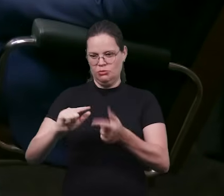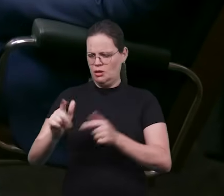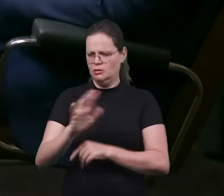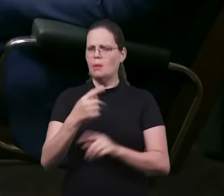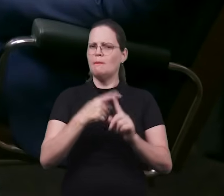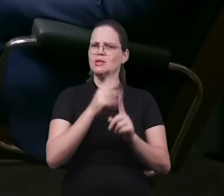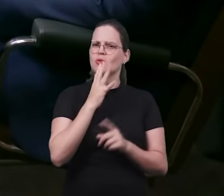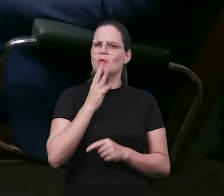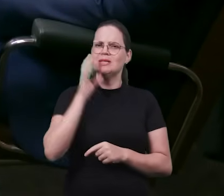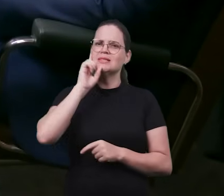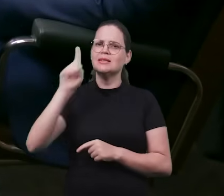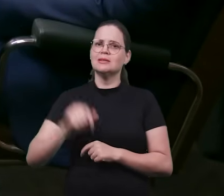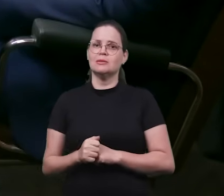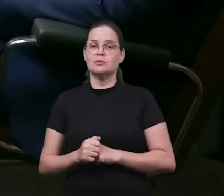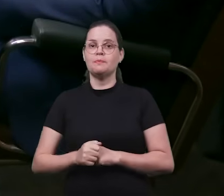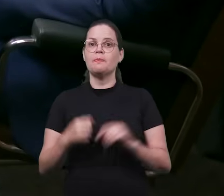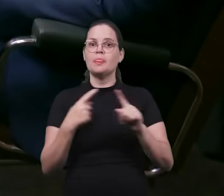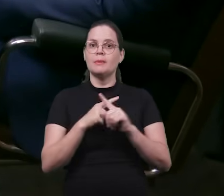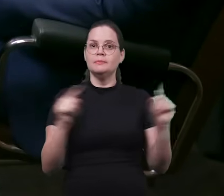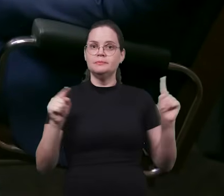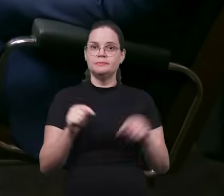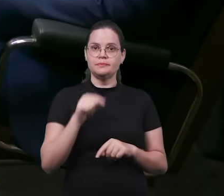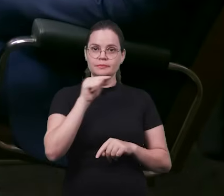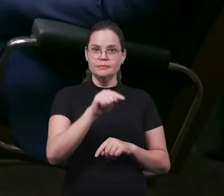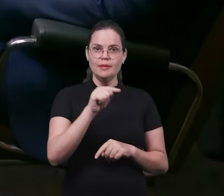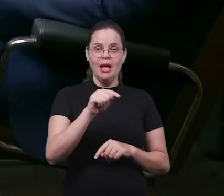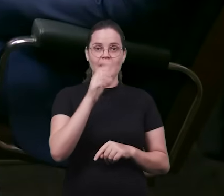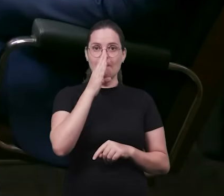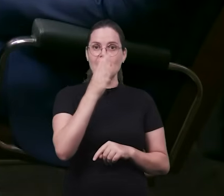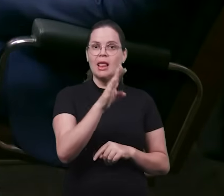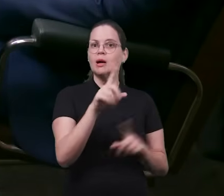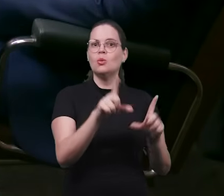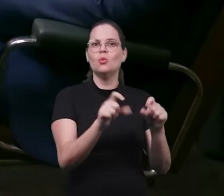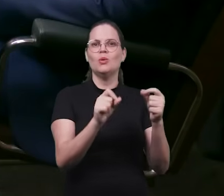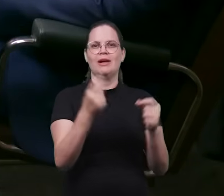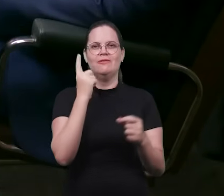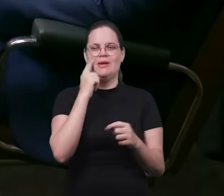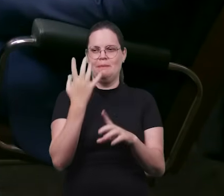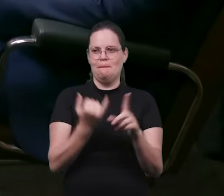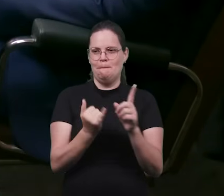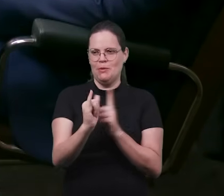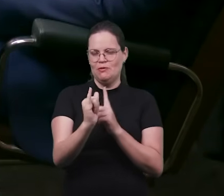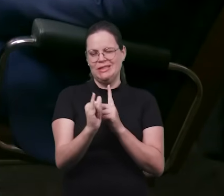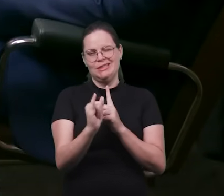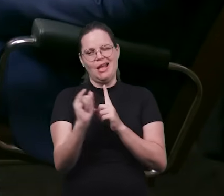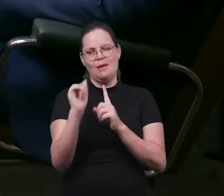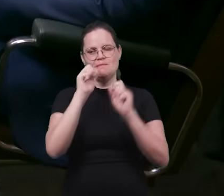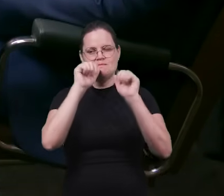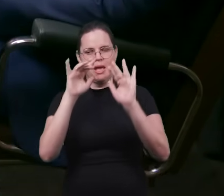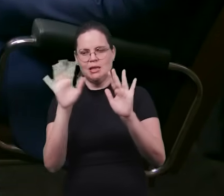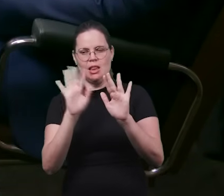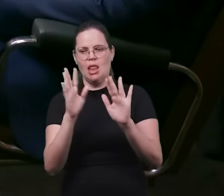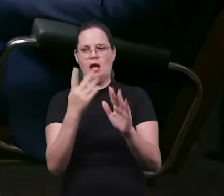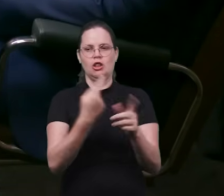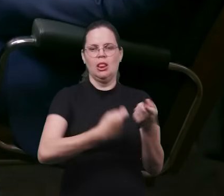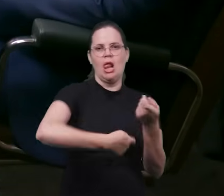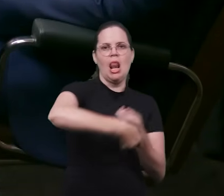profeta. Mas ele resolveu fazer da profecia, da bênção, um negócio. Ele